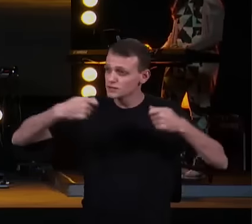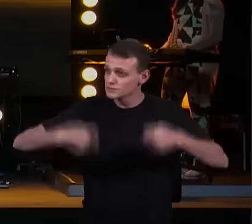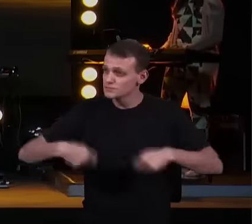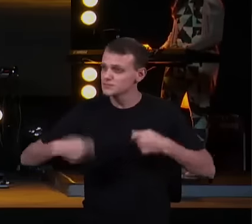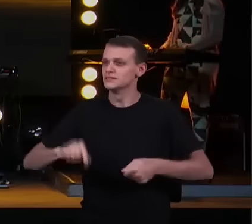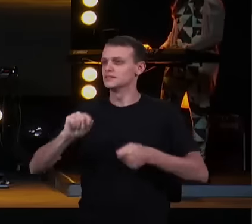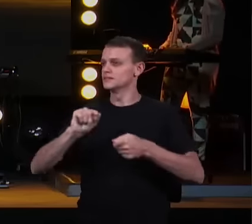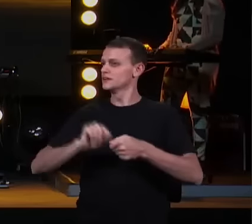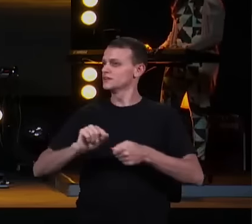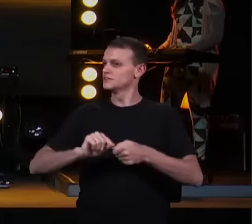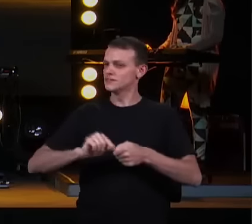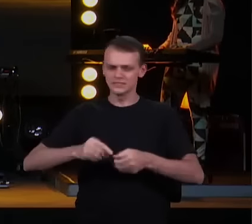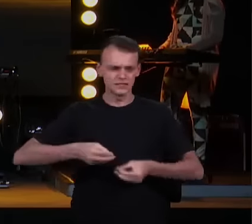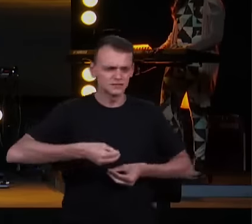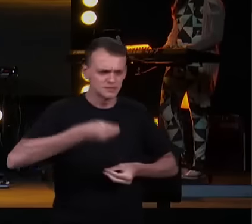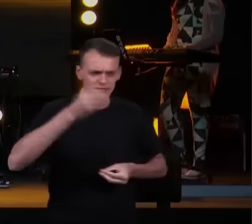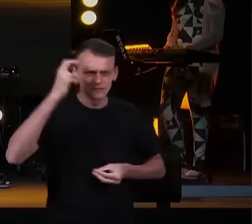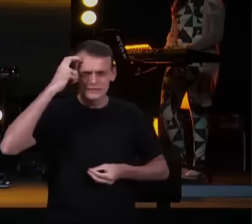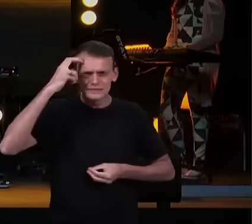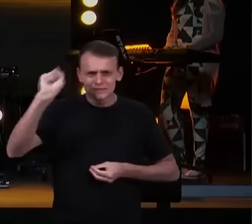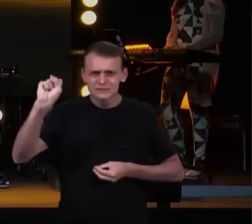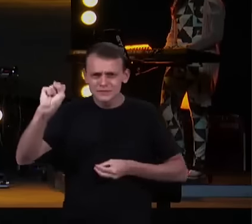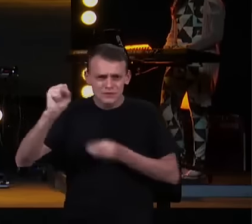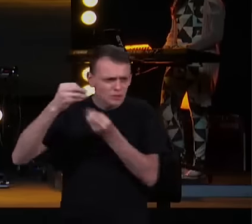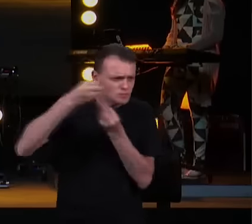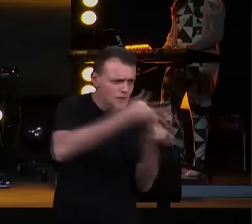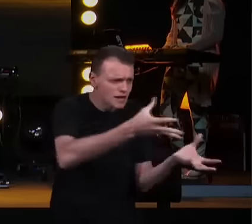deveríamos ser os maiores distribuidores de sabedoria,